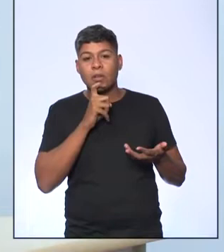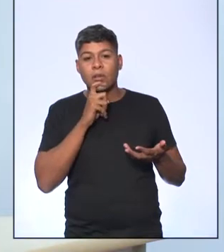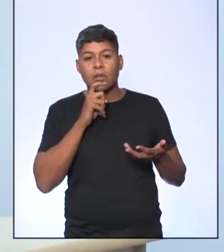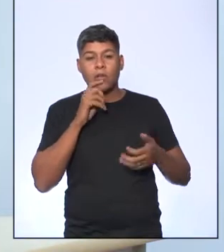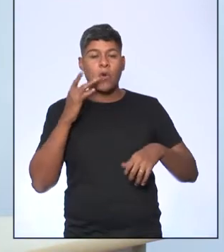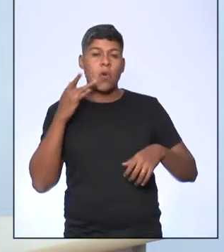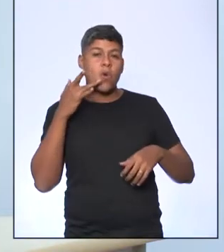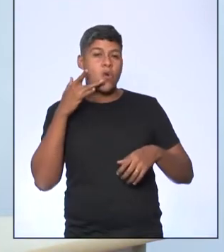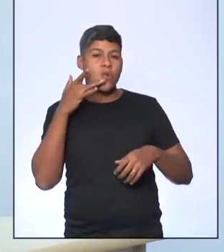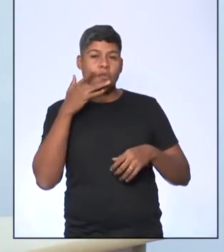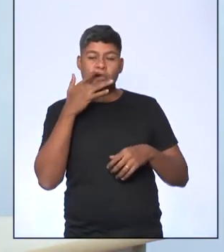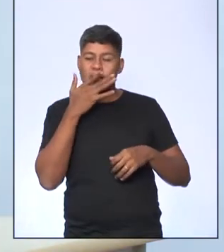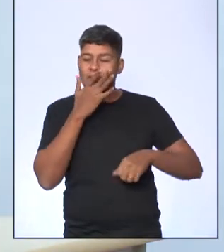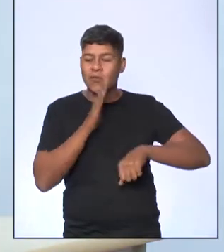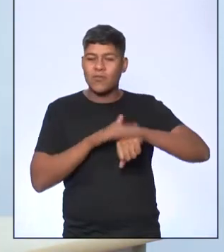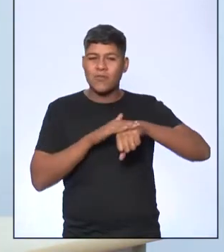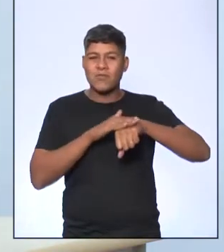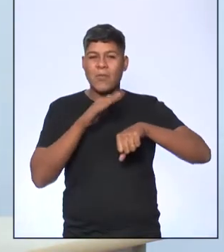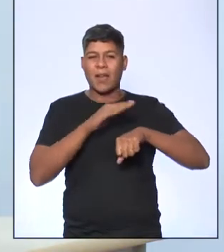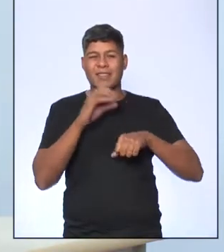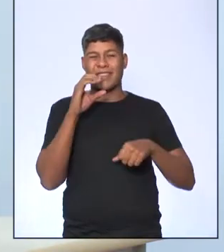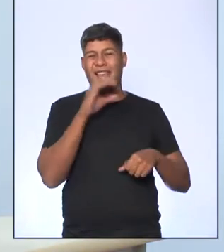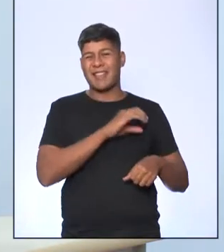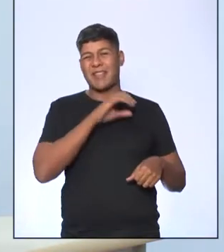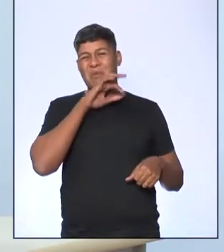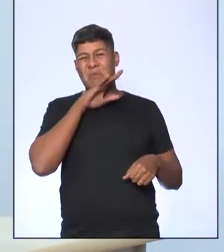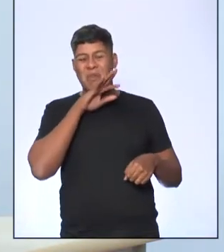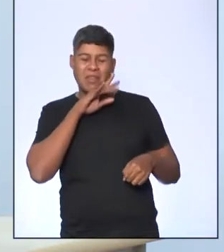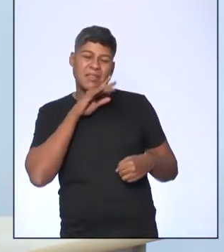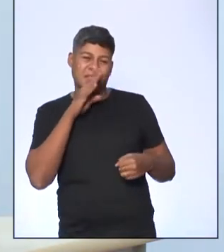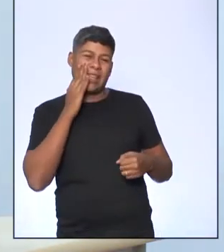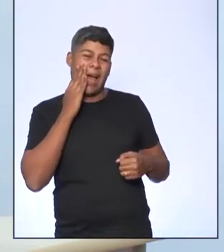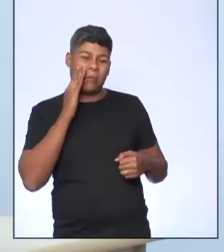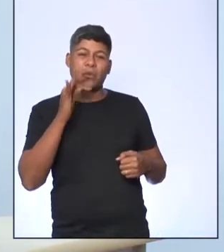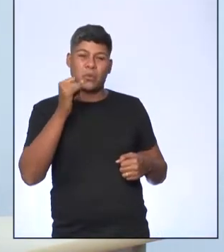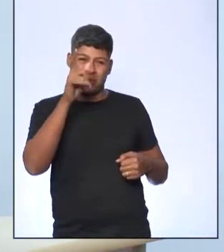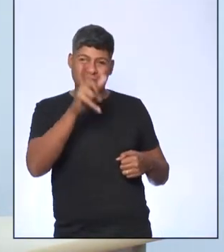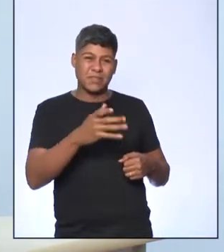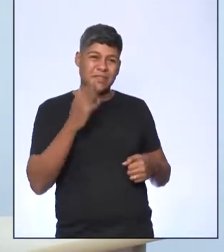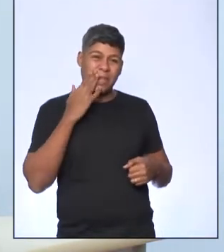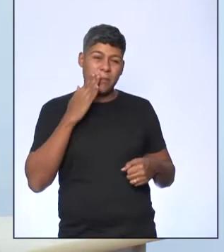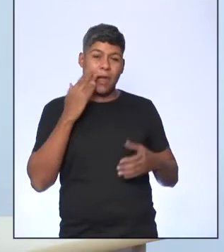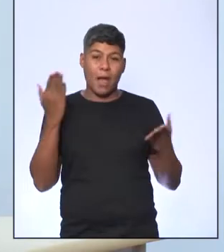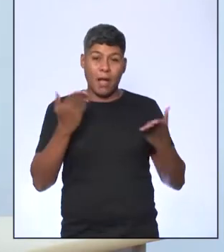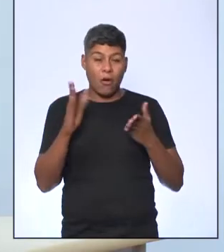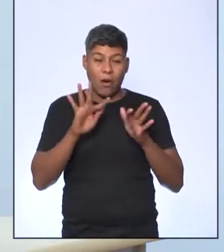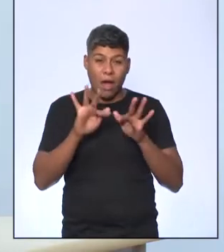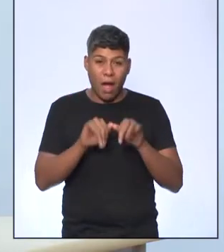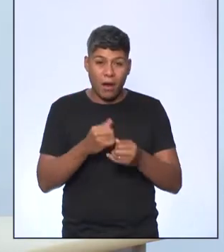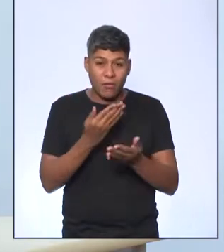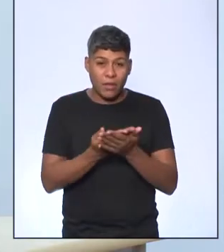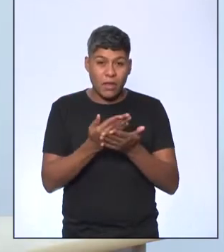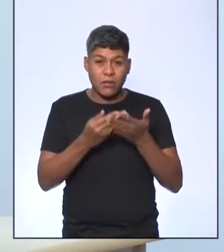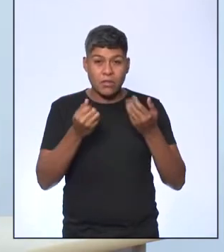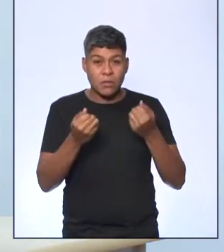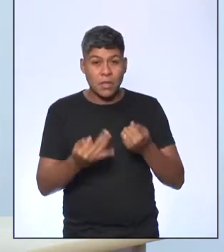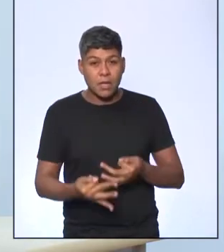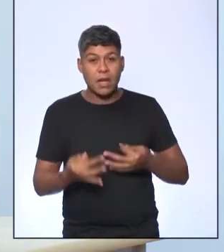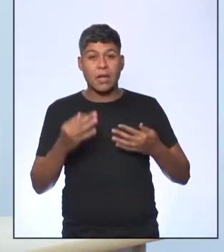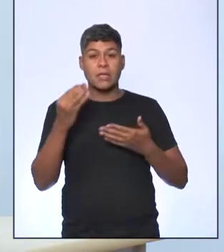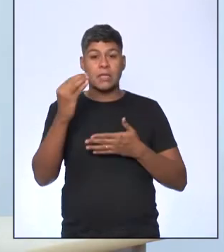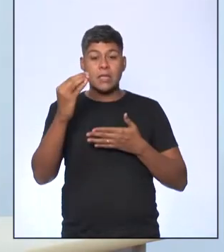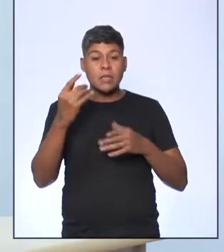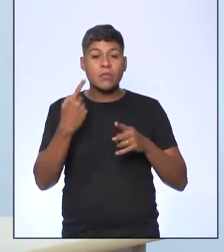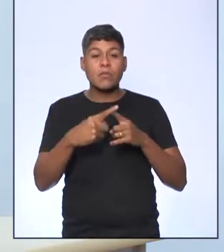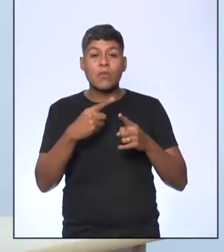muito mais gostoso do que o refrigerante quente, isso não é novidade para ninguém. Mas agora a gente vai ter que chegar no final da aula e explicar com termos